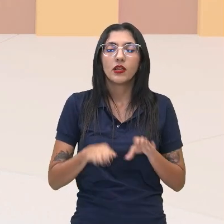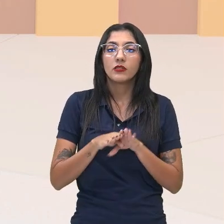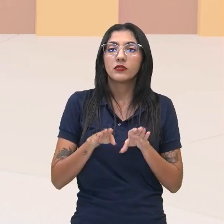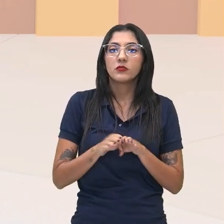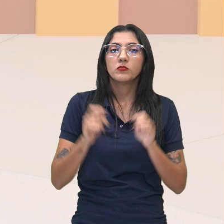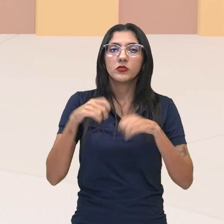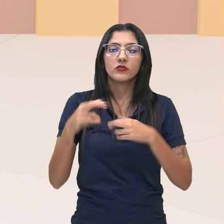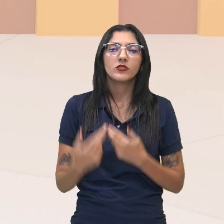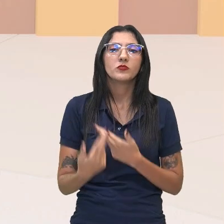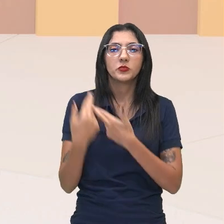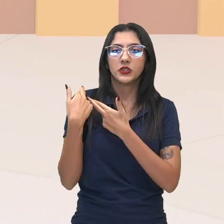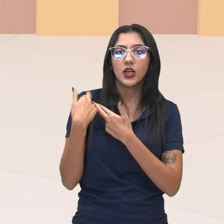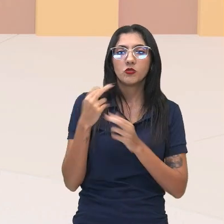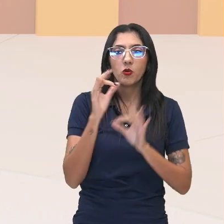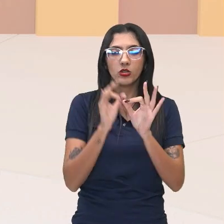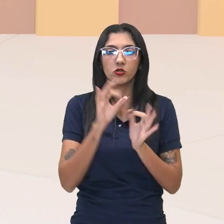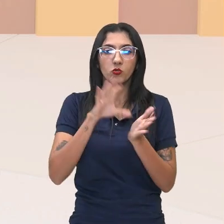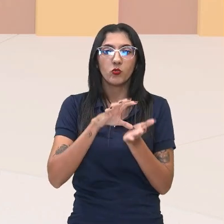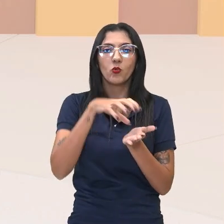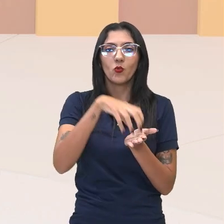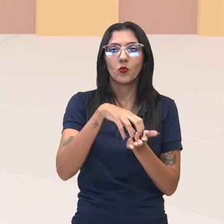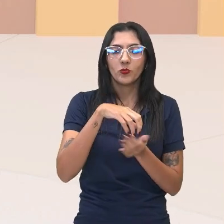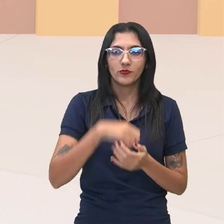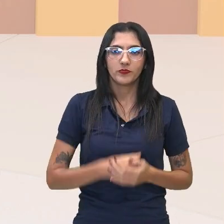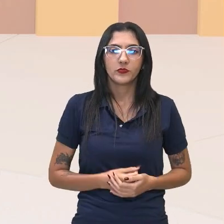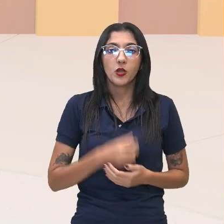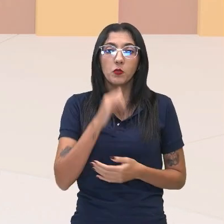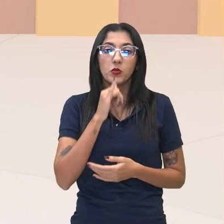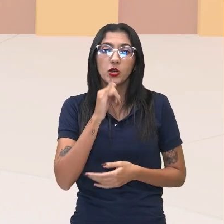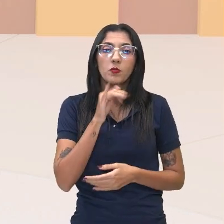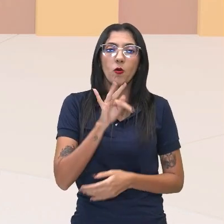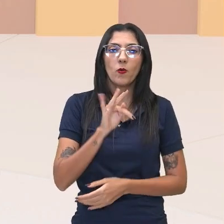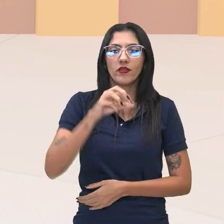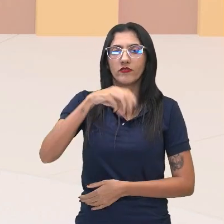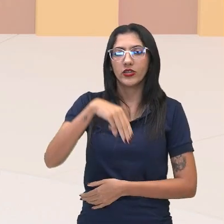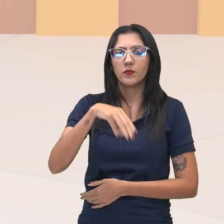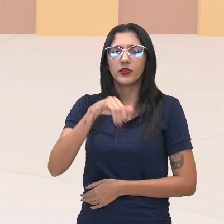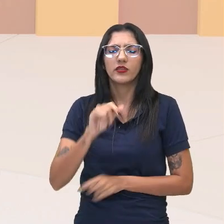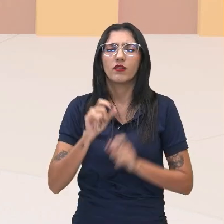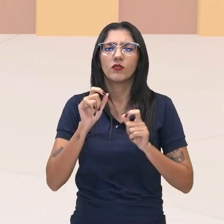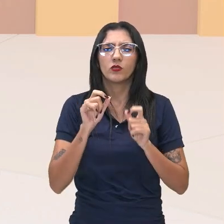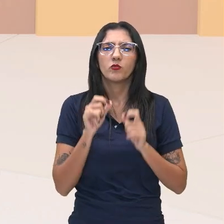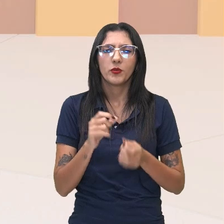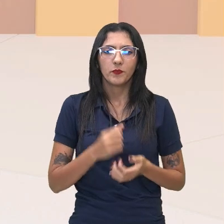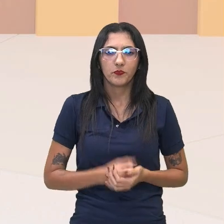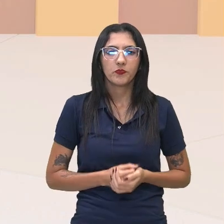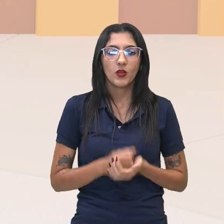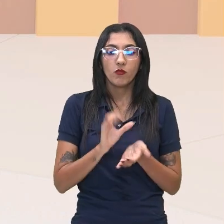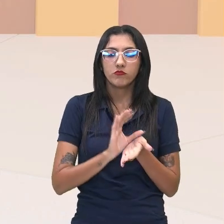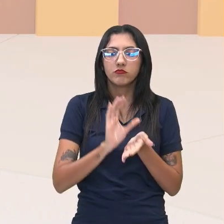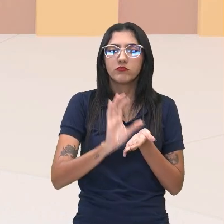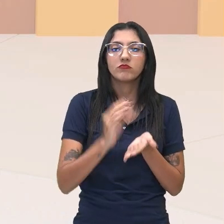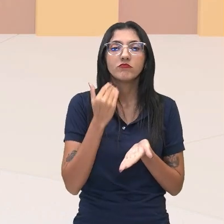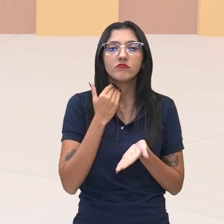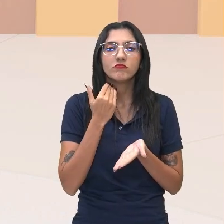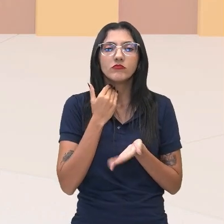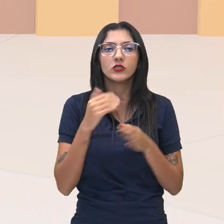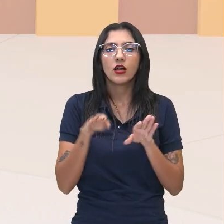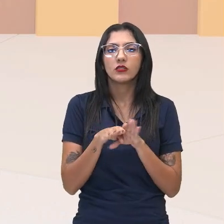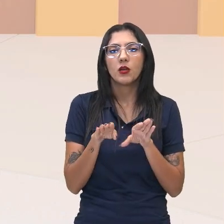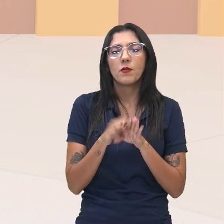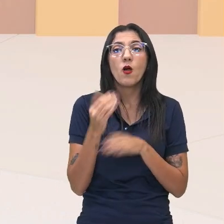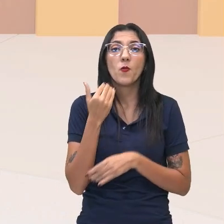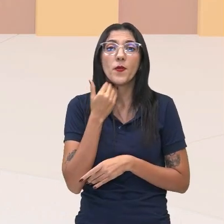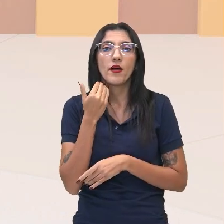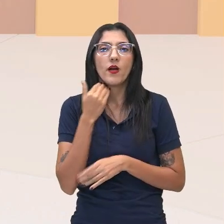organismos internacionais, principalmente com o FMI, que é o Fundo Monetário Internacional, e o Banco Mundial,